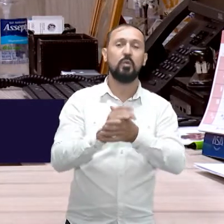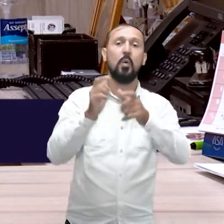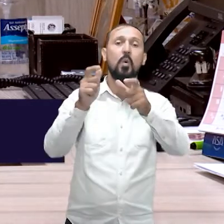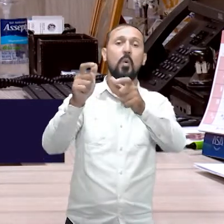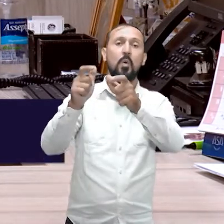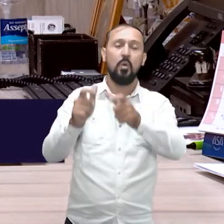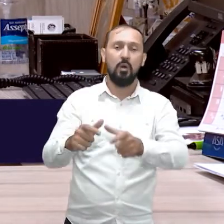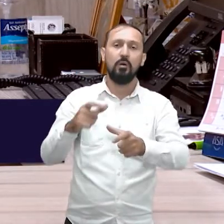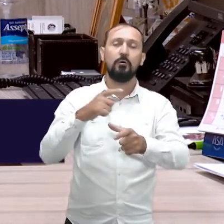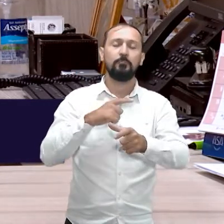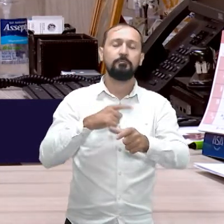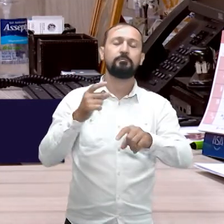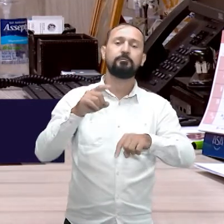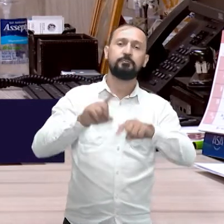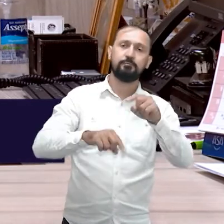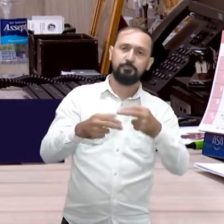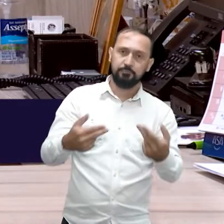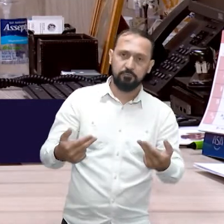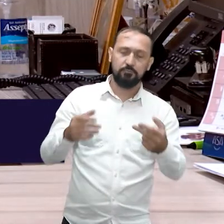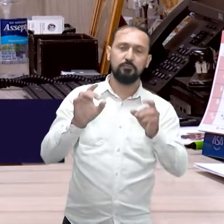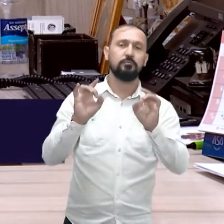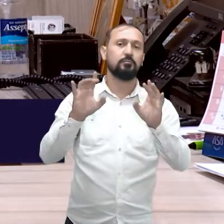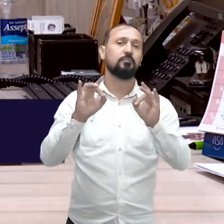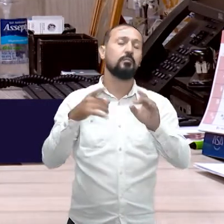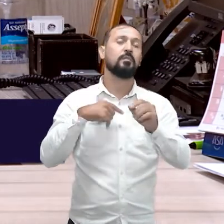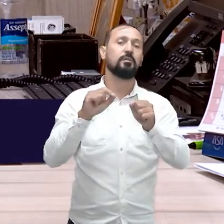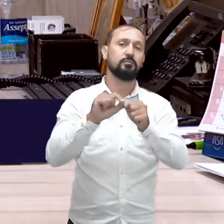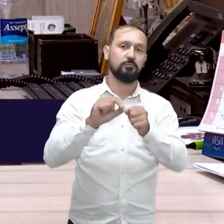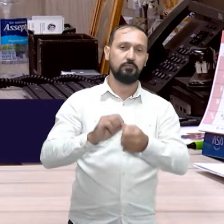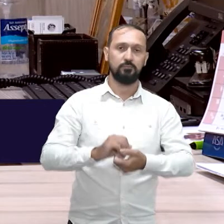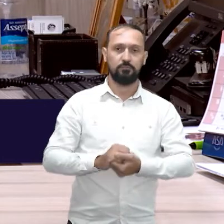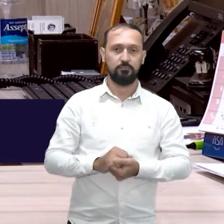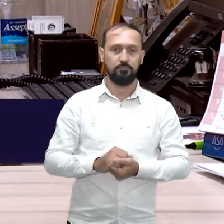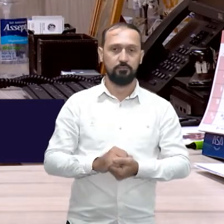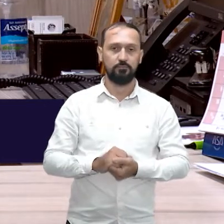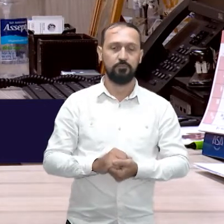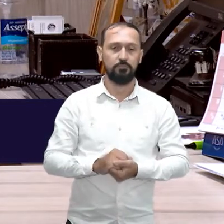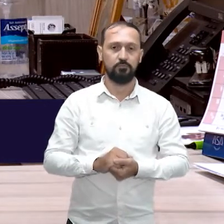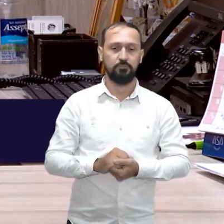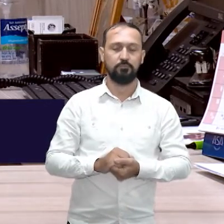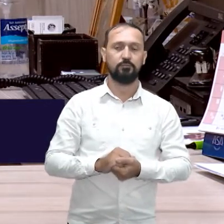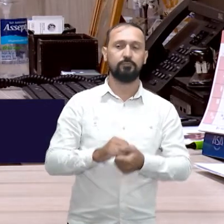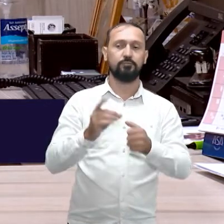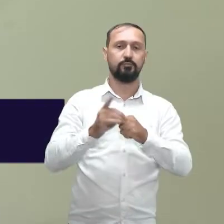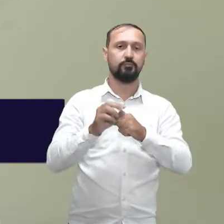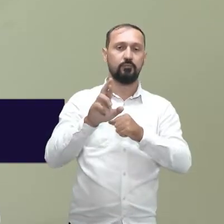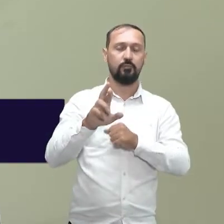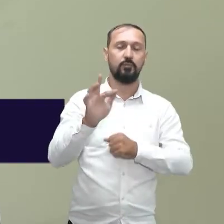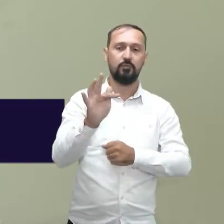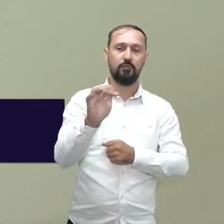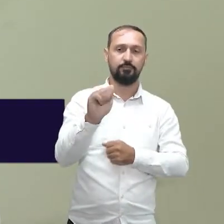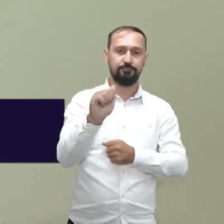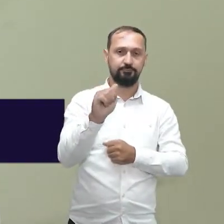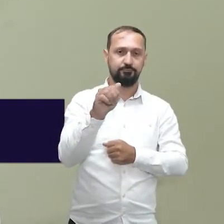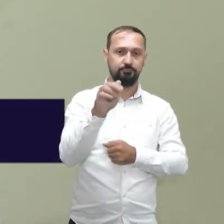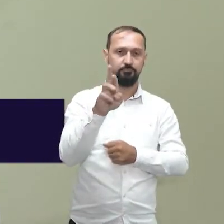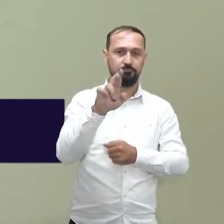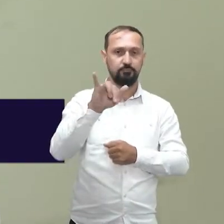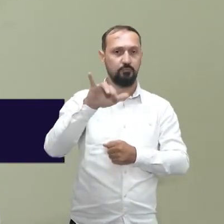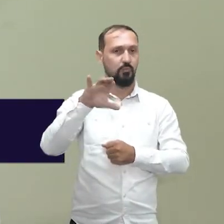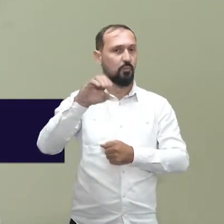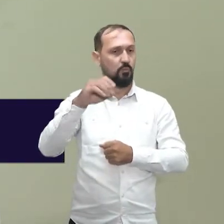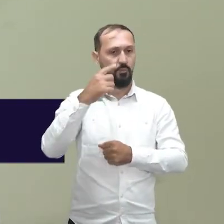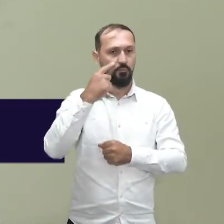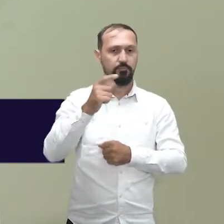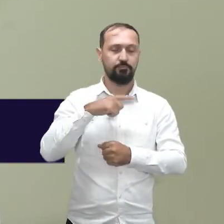dependem do ambiente em que tem equipamentos e especialistas para que seja feito. Doutor Fabrício, que